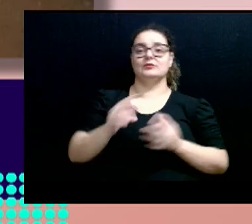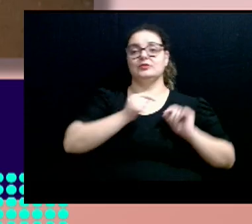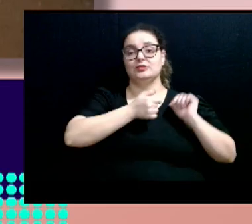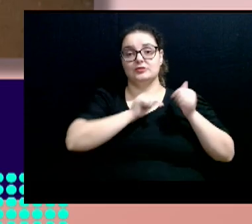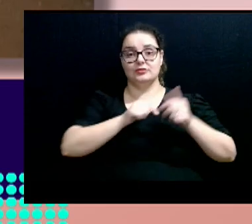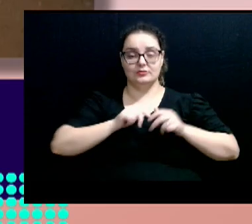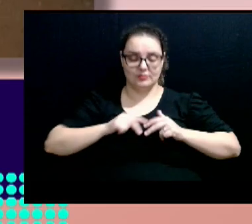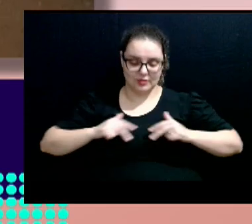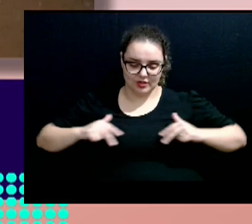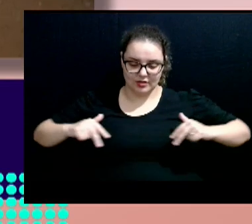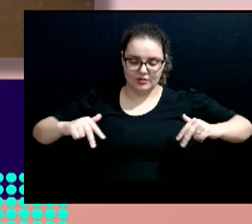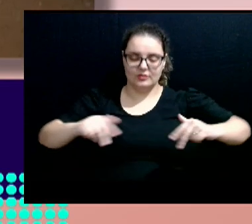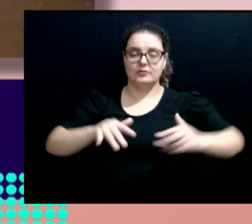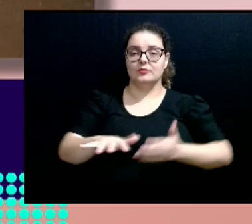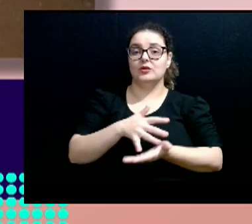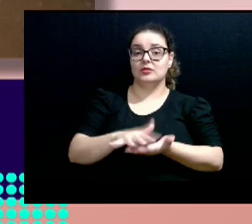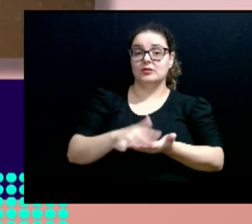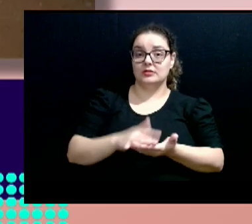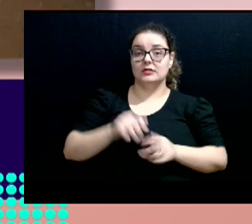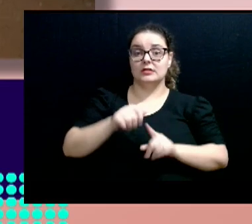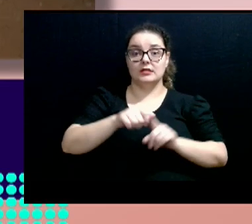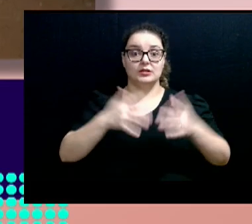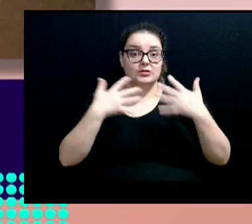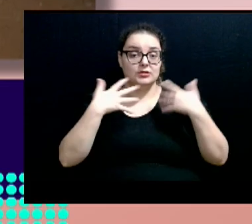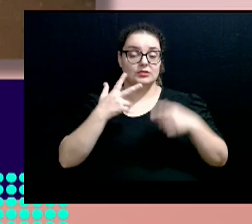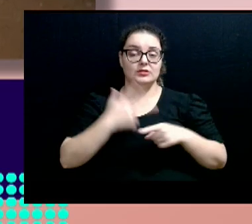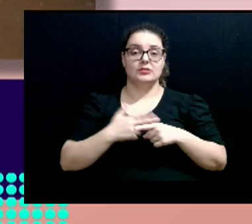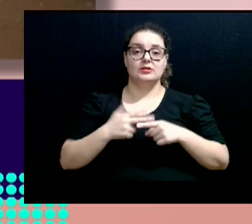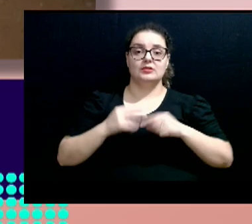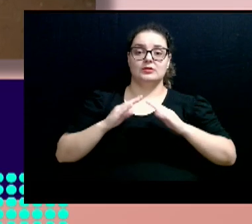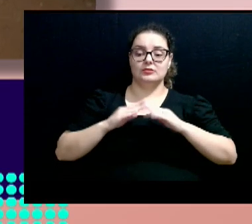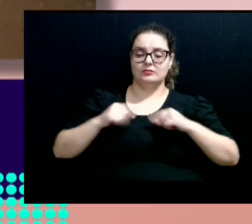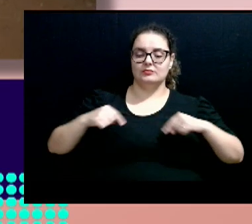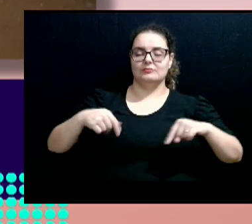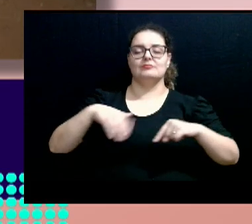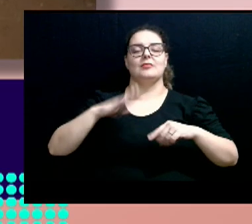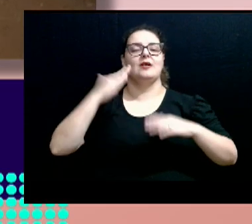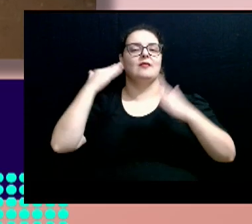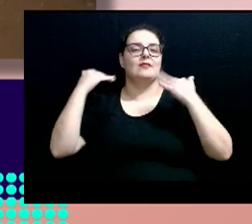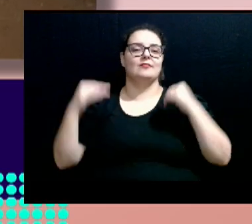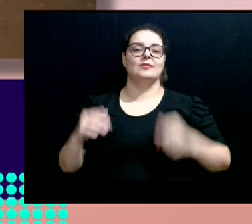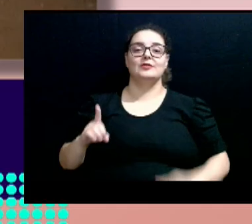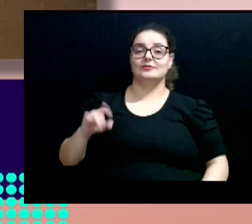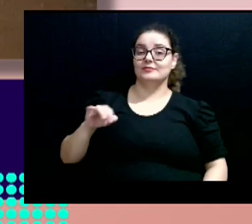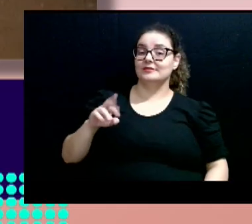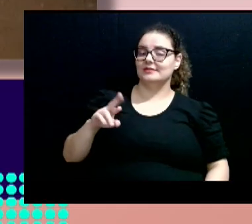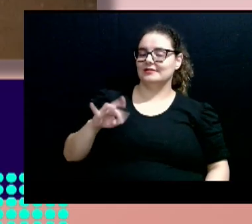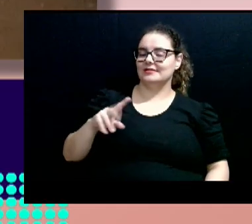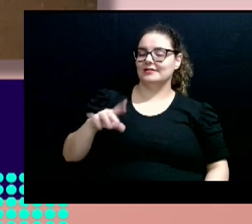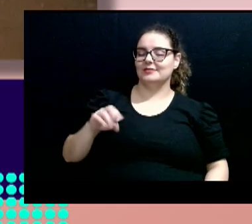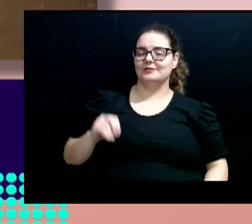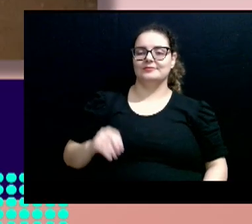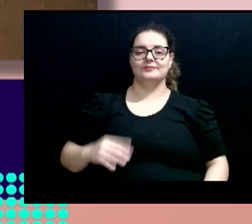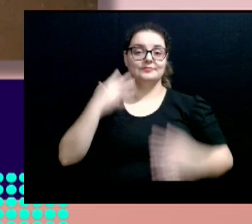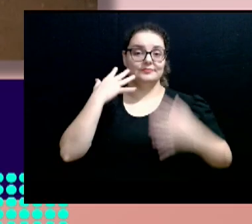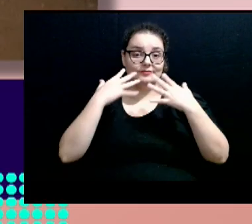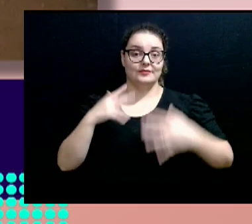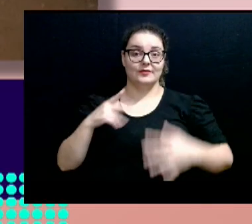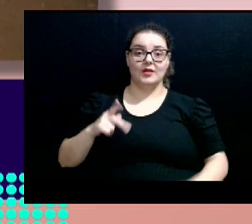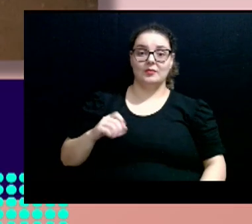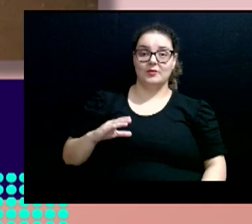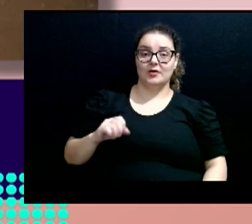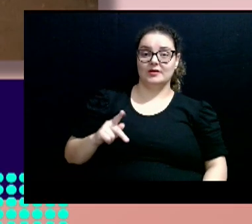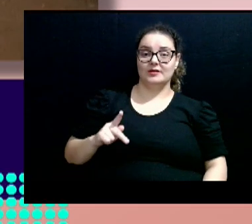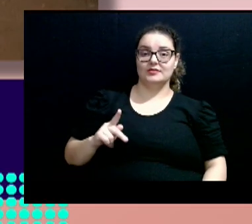edição de janeiro, no quintal mais charmoso do distrito. A atração é o grupo Pocket Samba, criado pelos